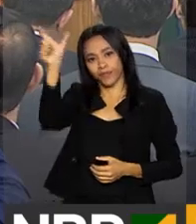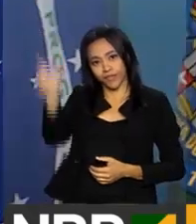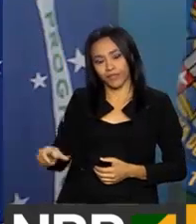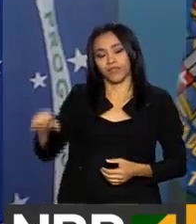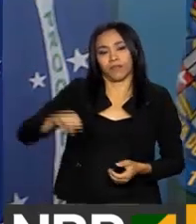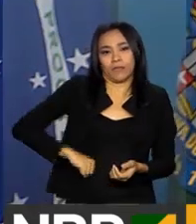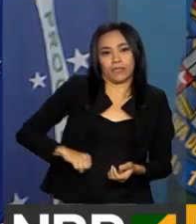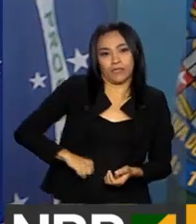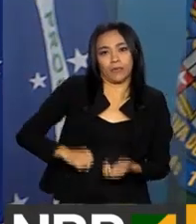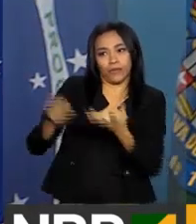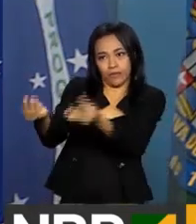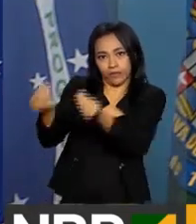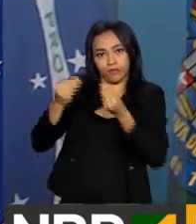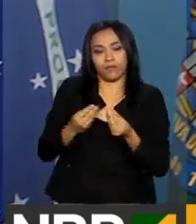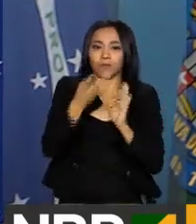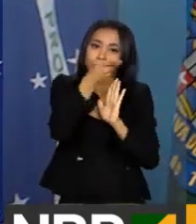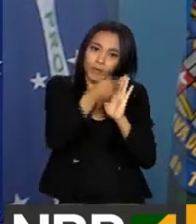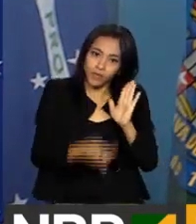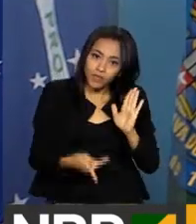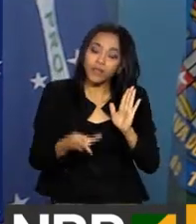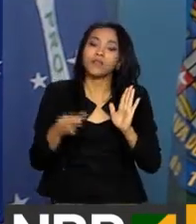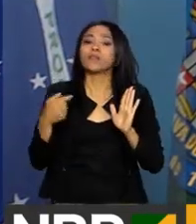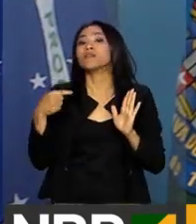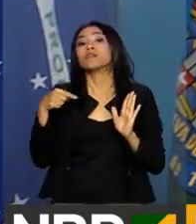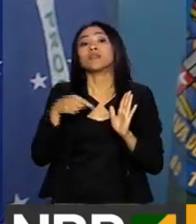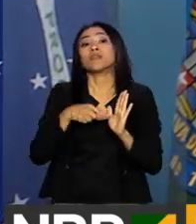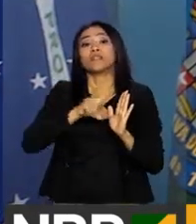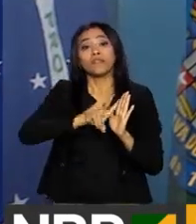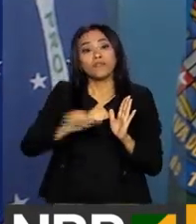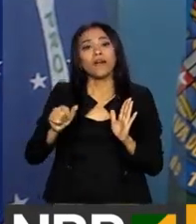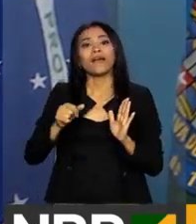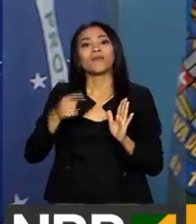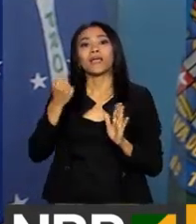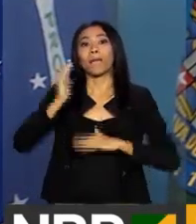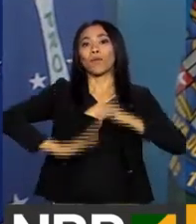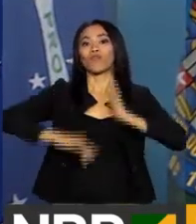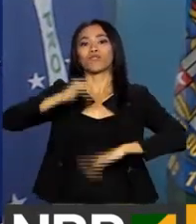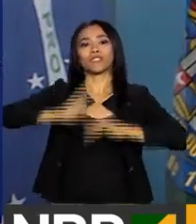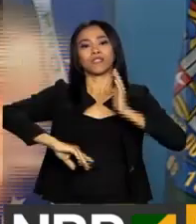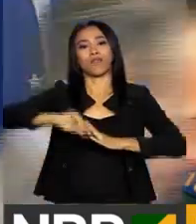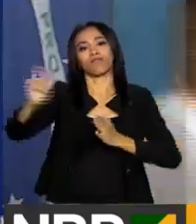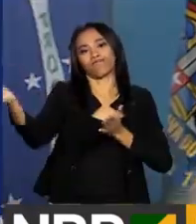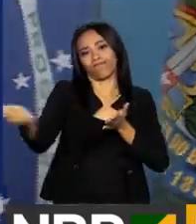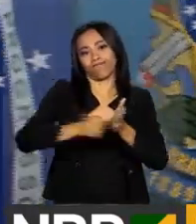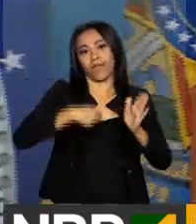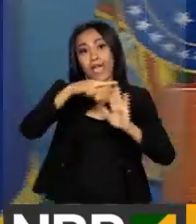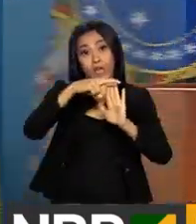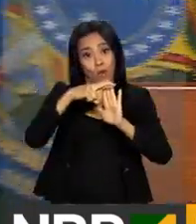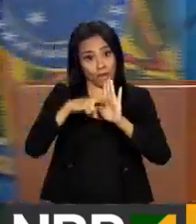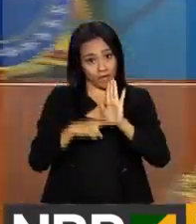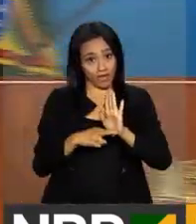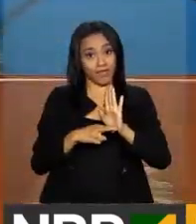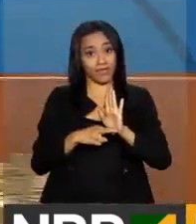o projeto que regulamenta a profissão de radialista eu vou se na água